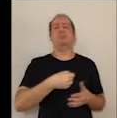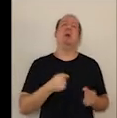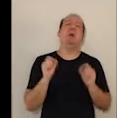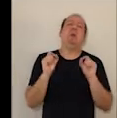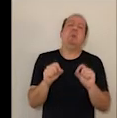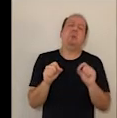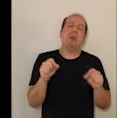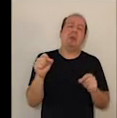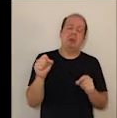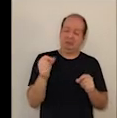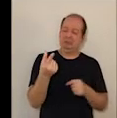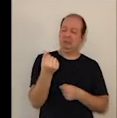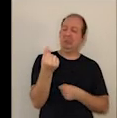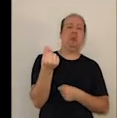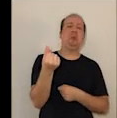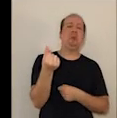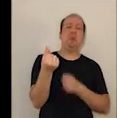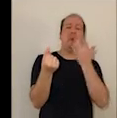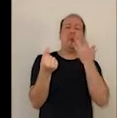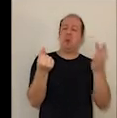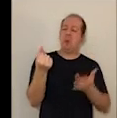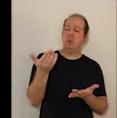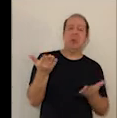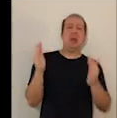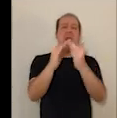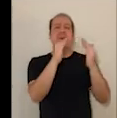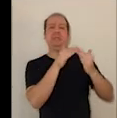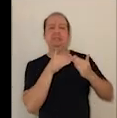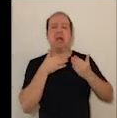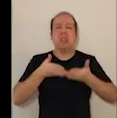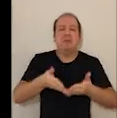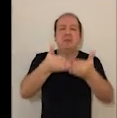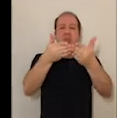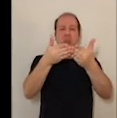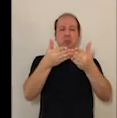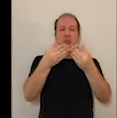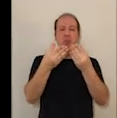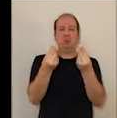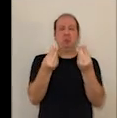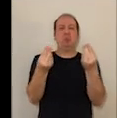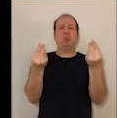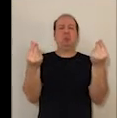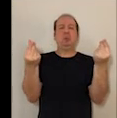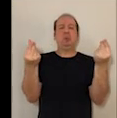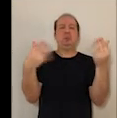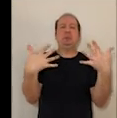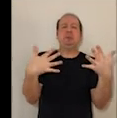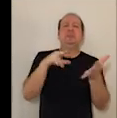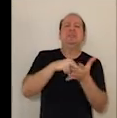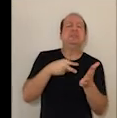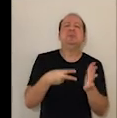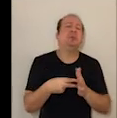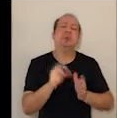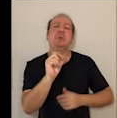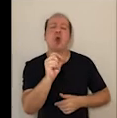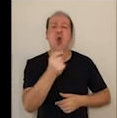De que me serve agora o meu dinheiro? Casas, navios, joias, o que significam? Para